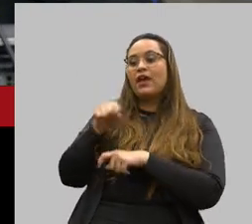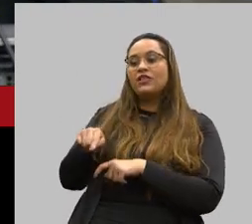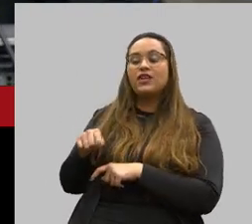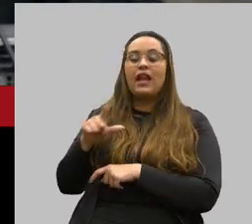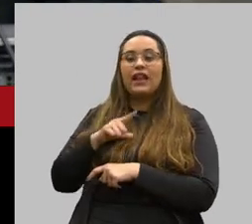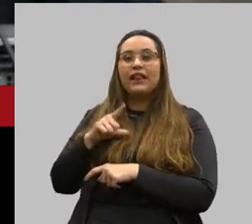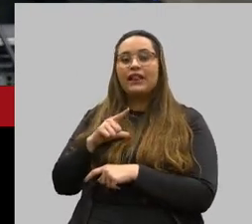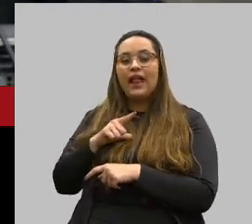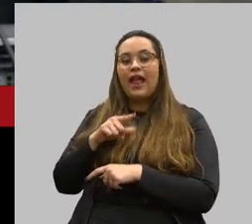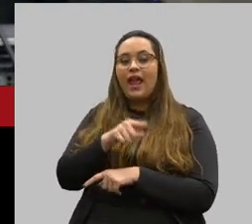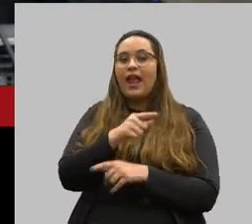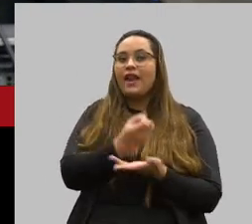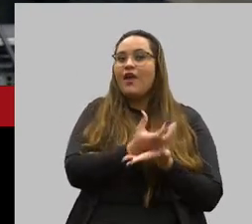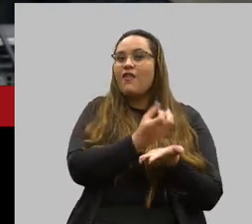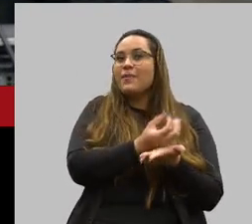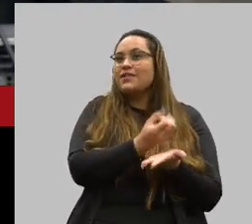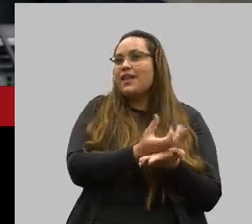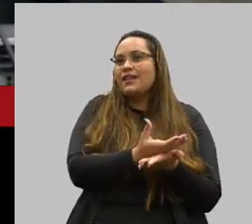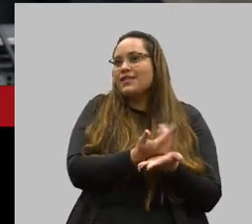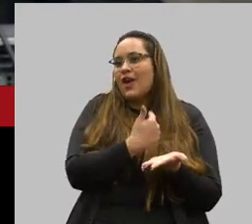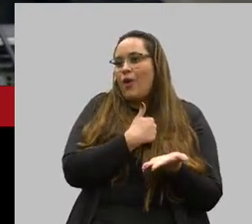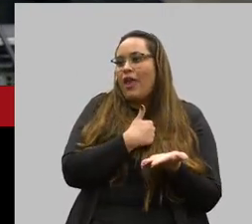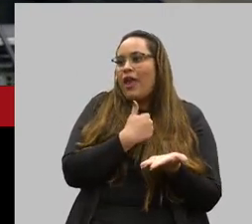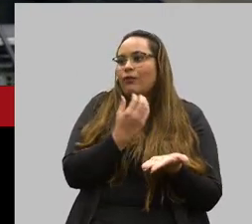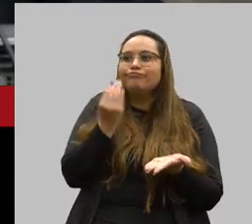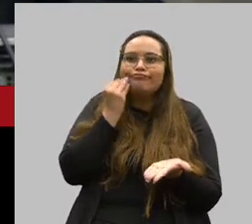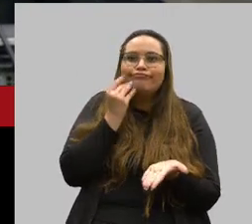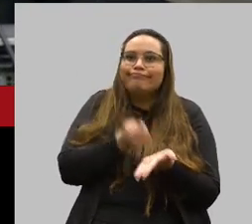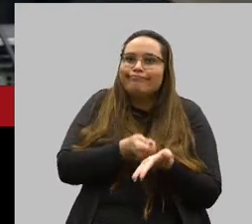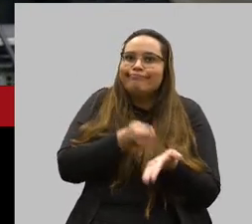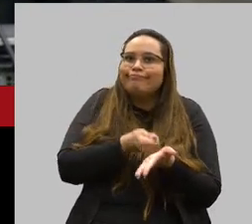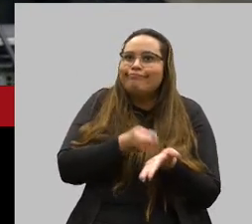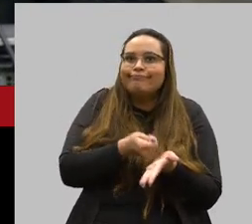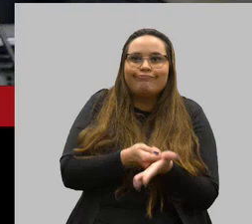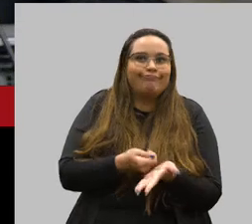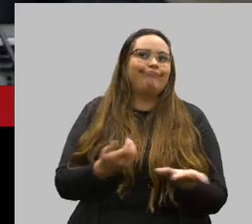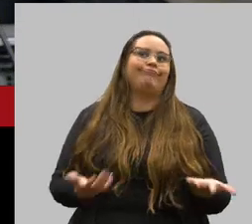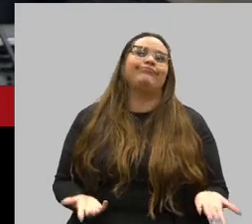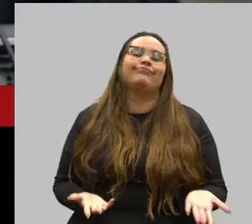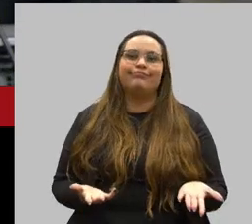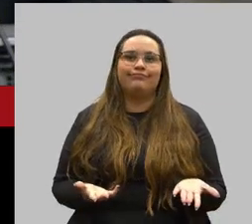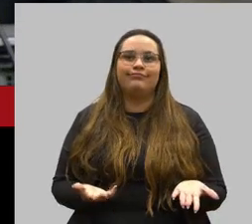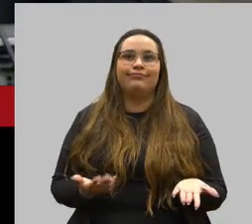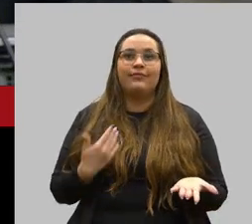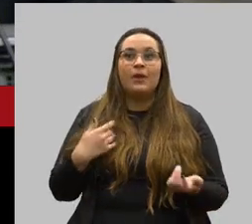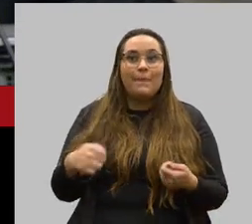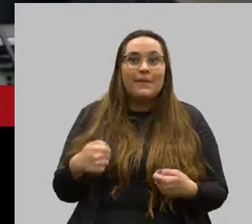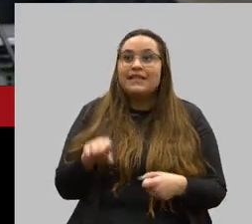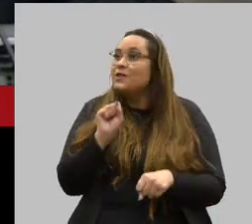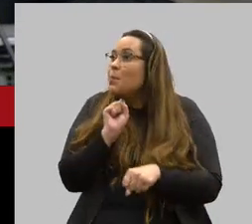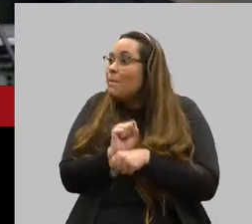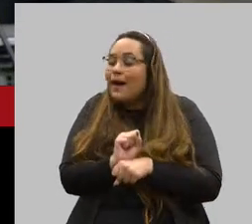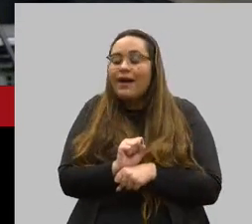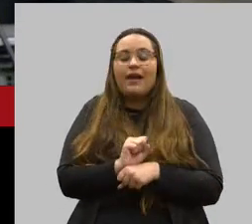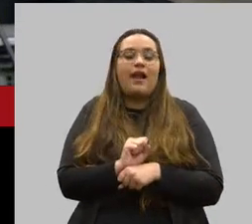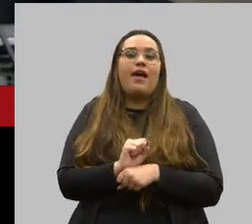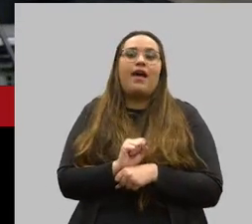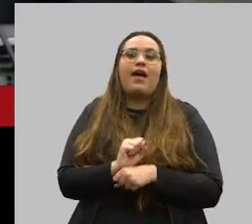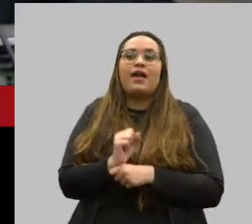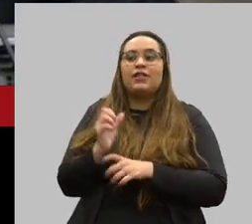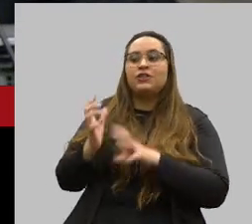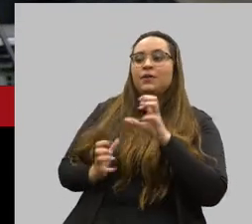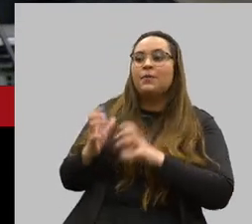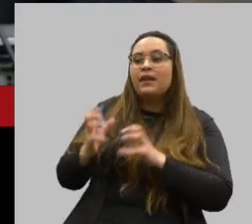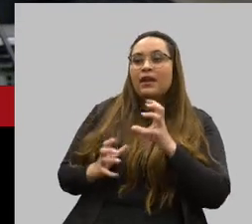método de alfabetização que eu estou insistindo eu tenho eu tenho que parar de brigar com com o momento do